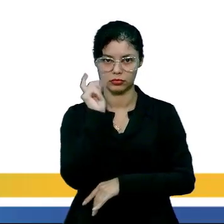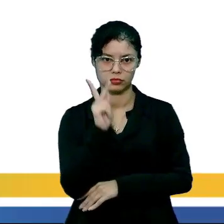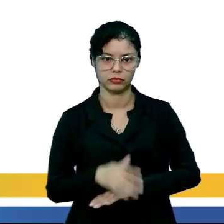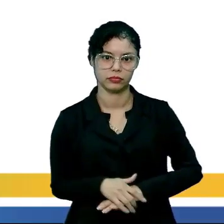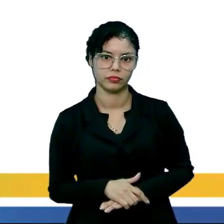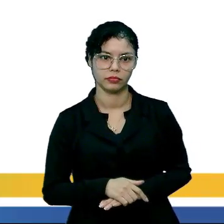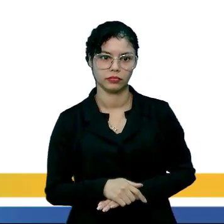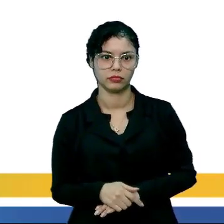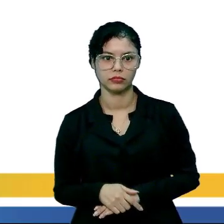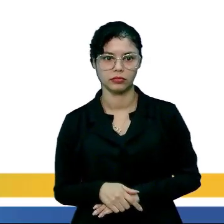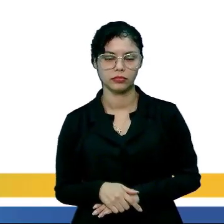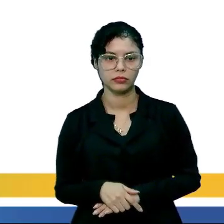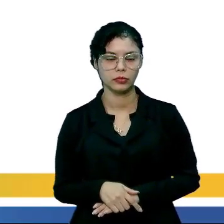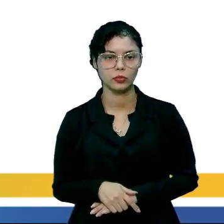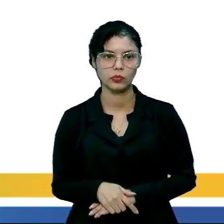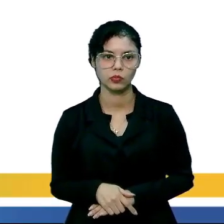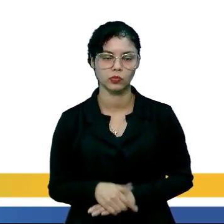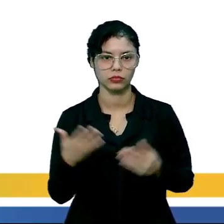tá?